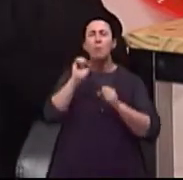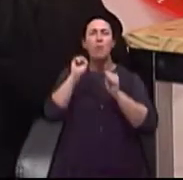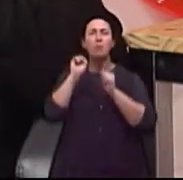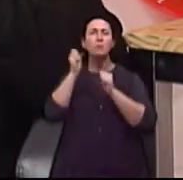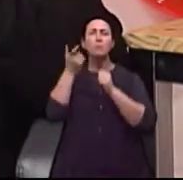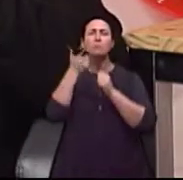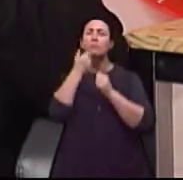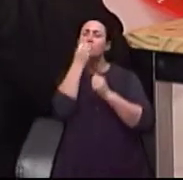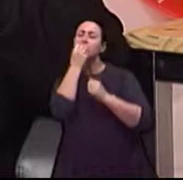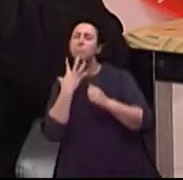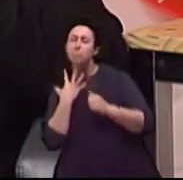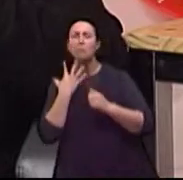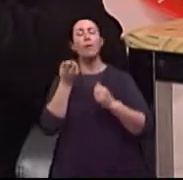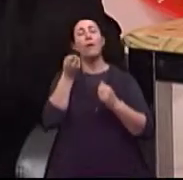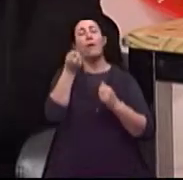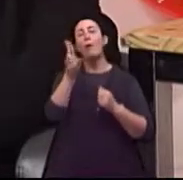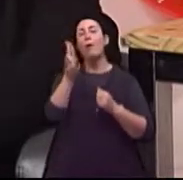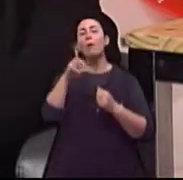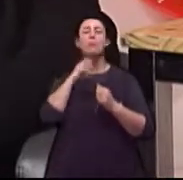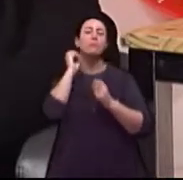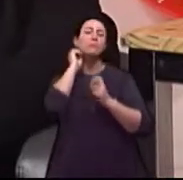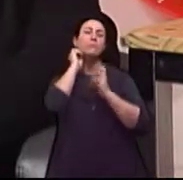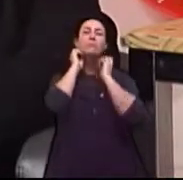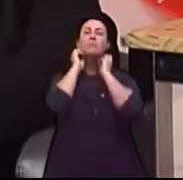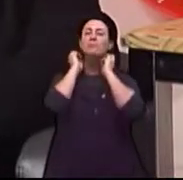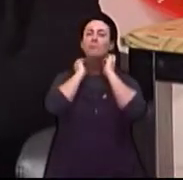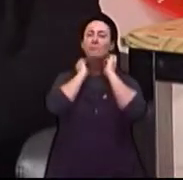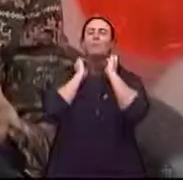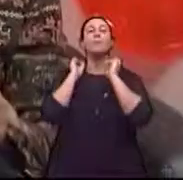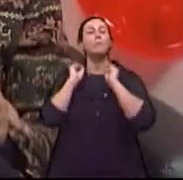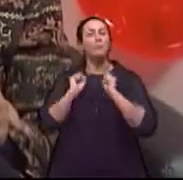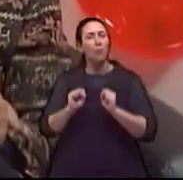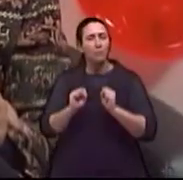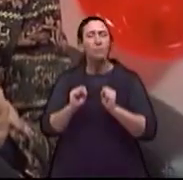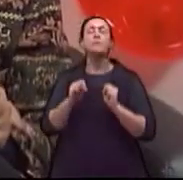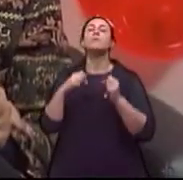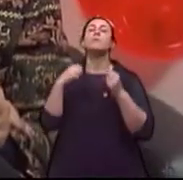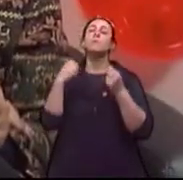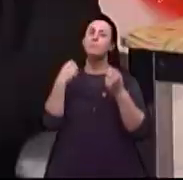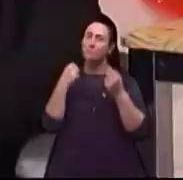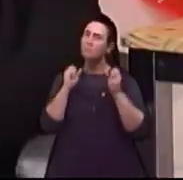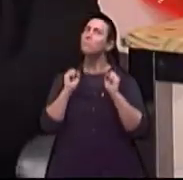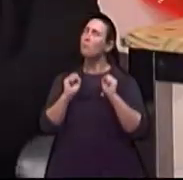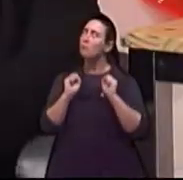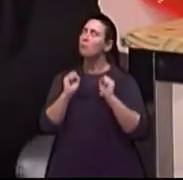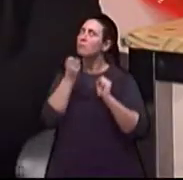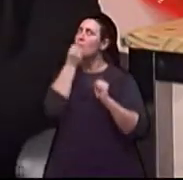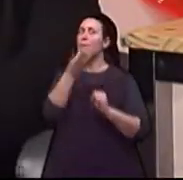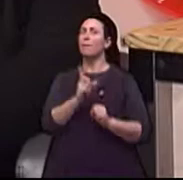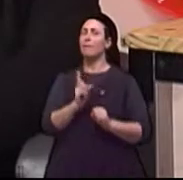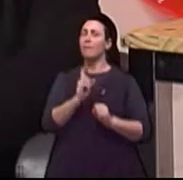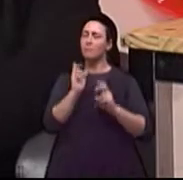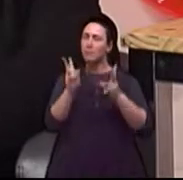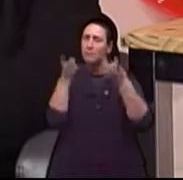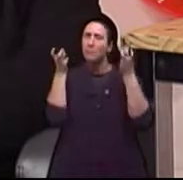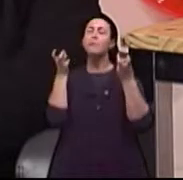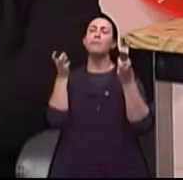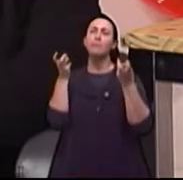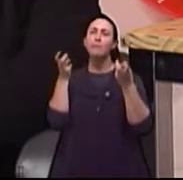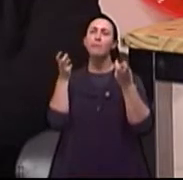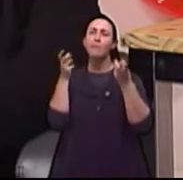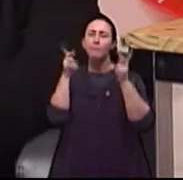a presença de Igor nódulos no pescoço também é um sinal de que algo não está bem que você está tendo